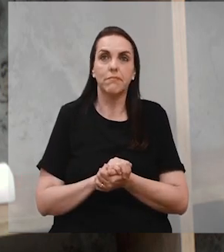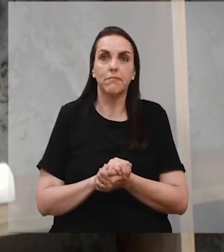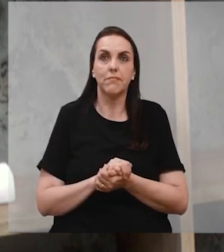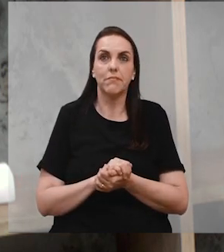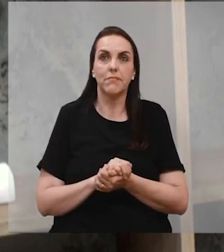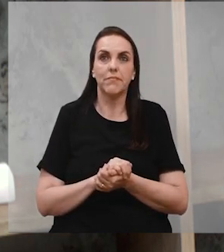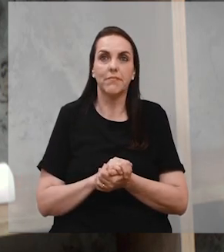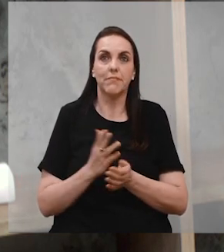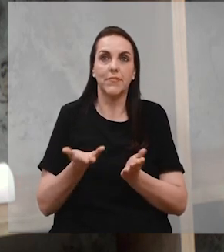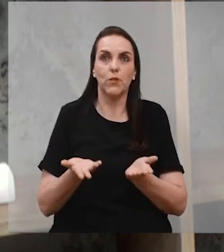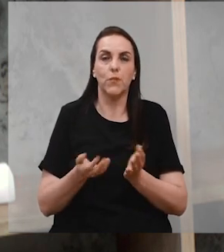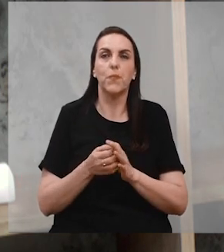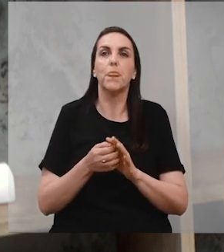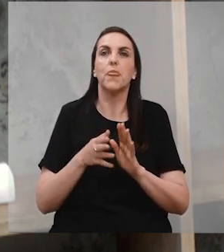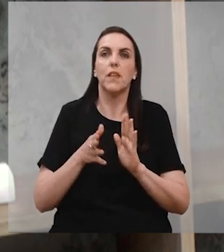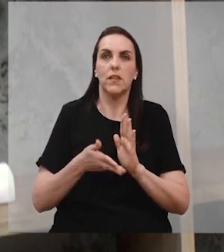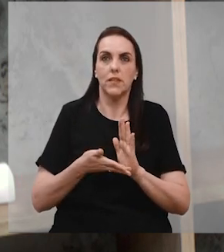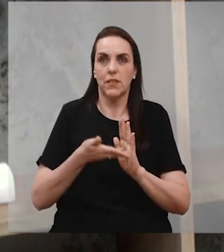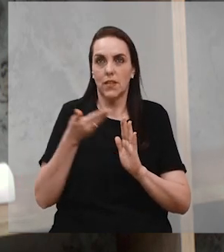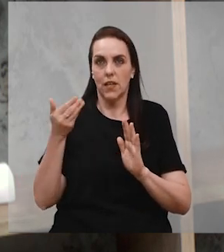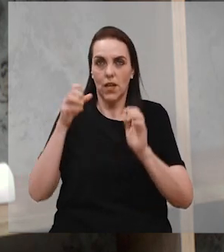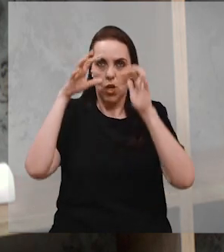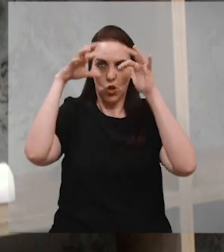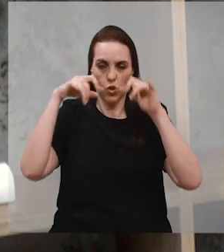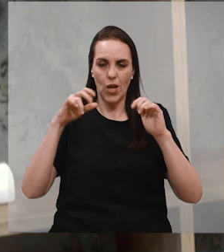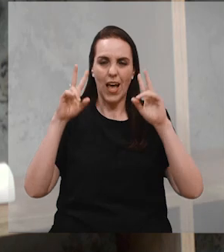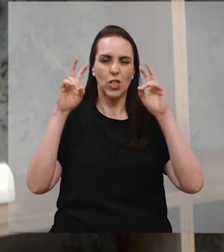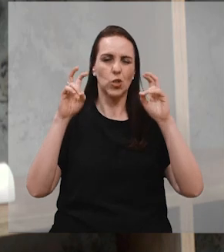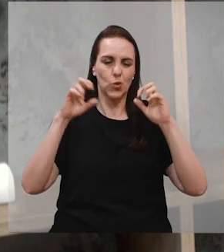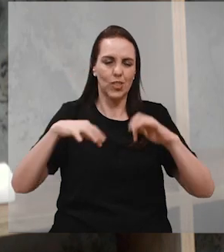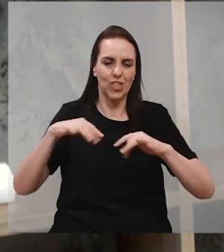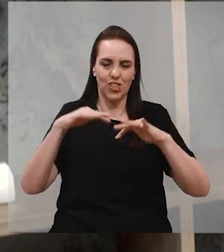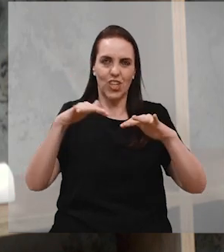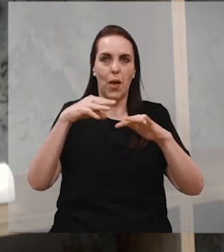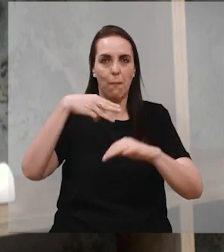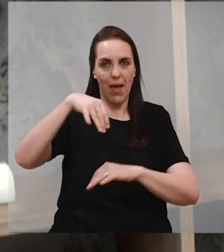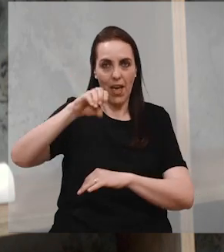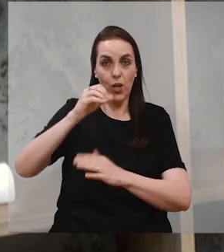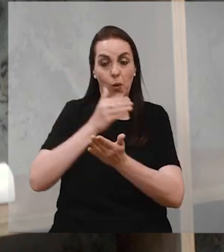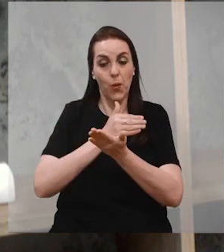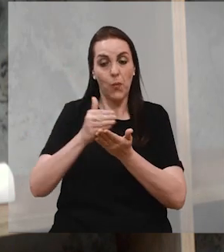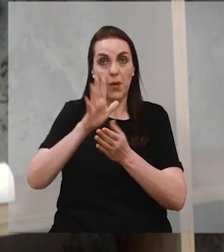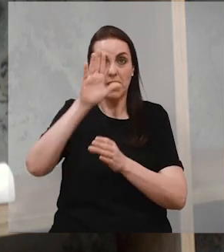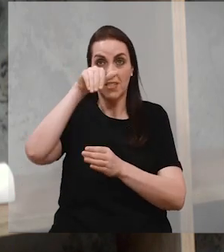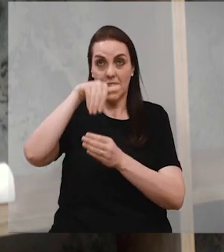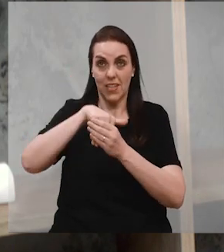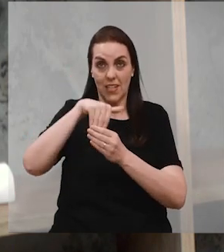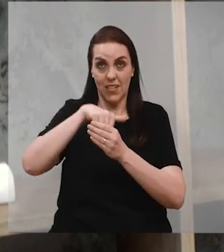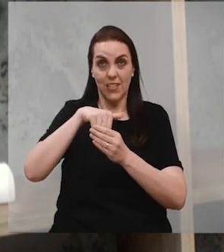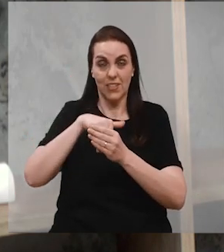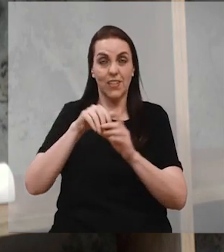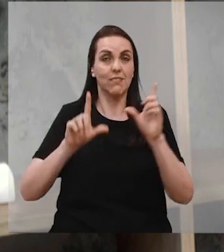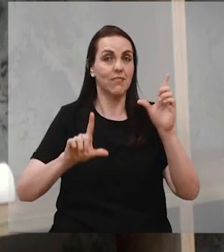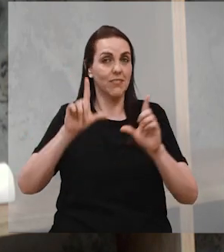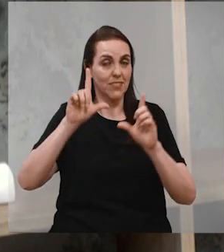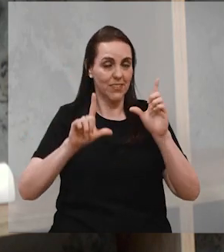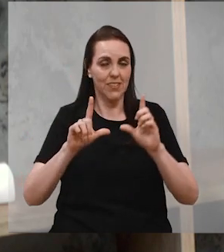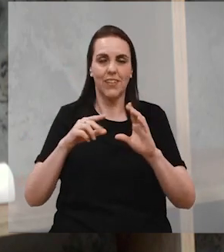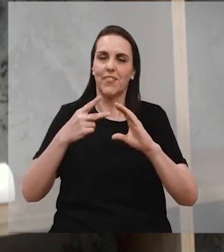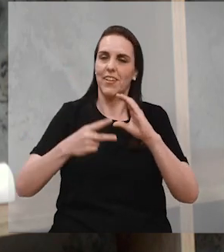desastres. Saindo aqui das enchentes, em maio, a gente começa as eleições, que a TV Câmara fez uma